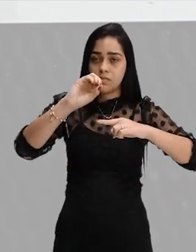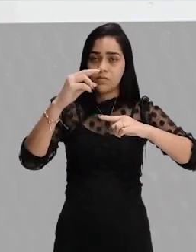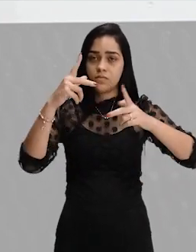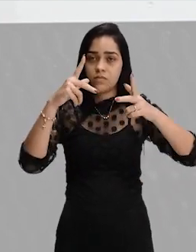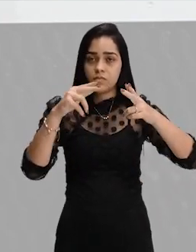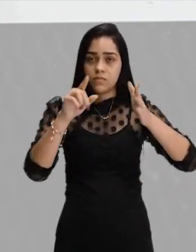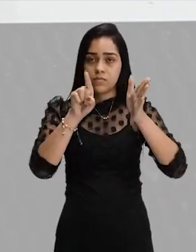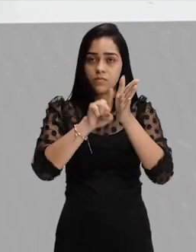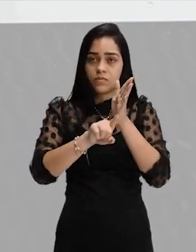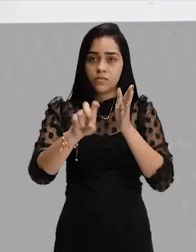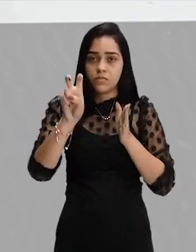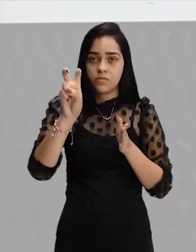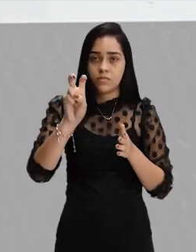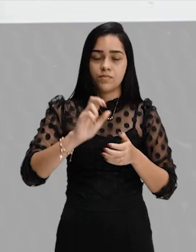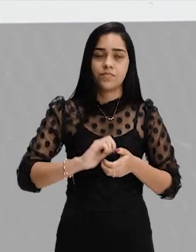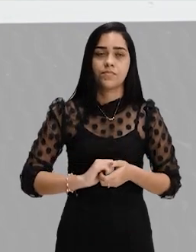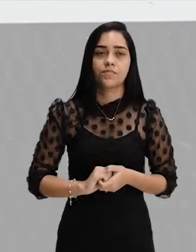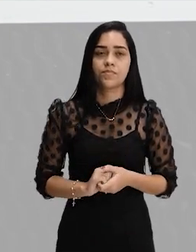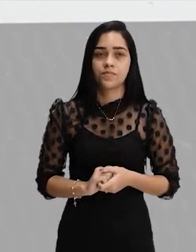igual a menos 5.